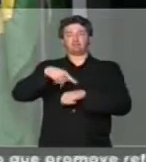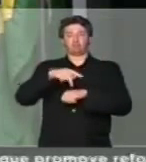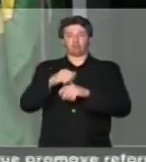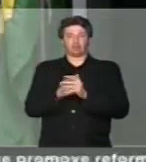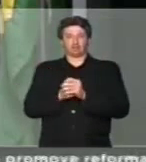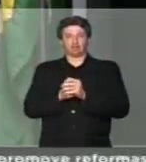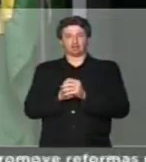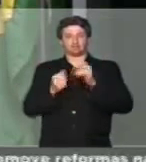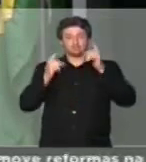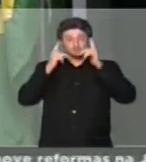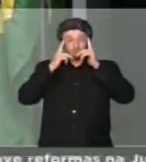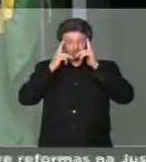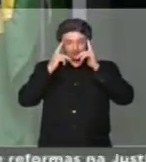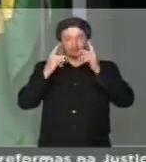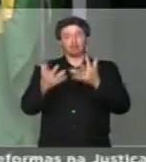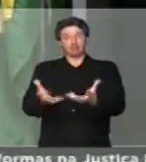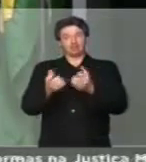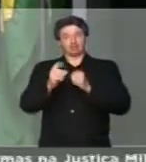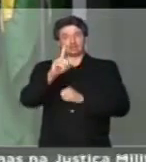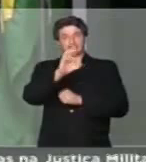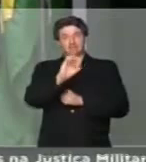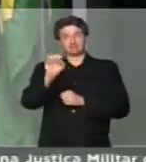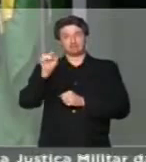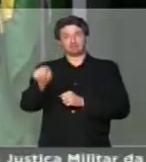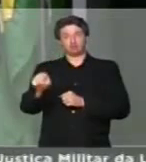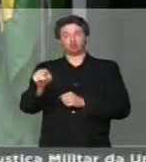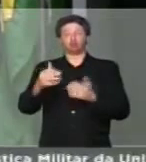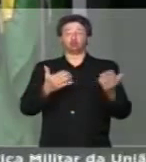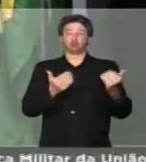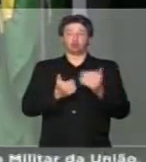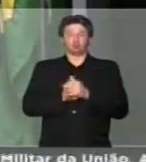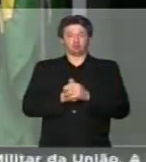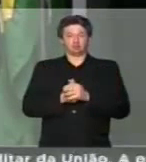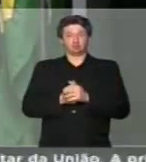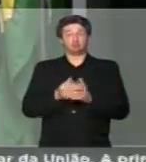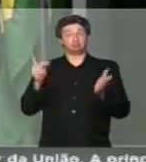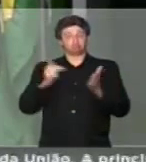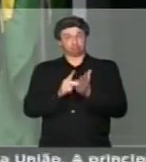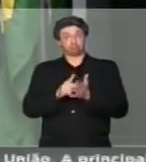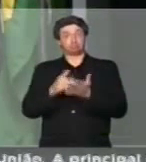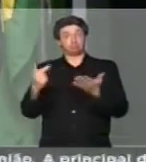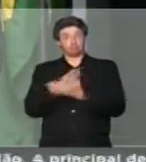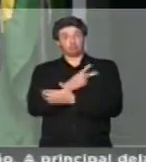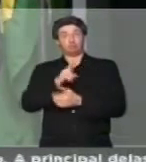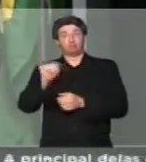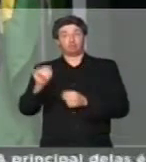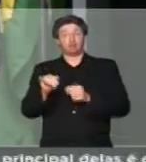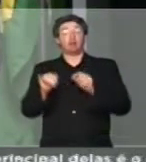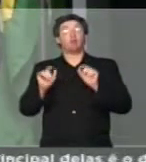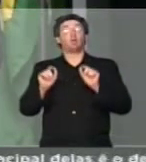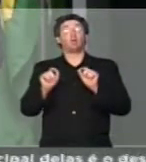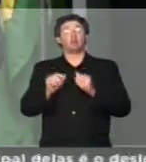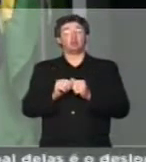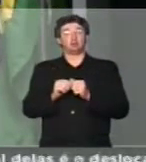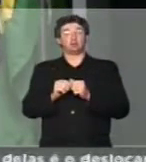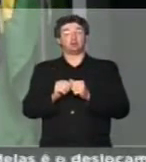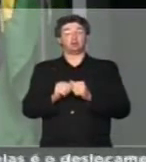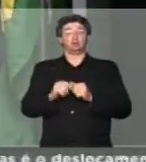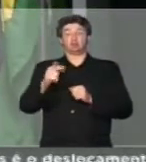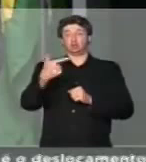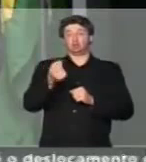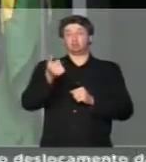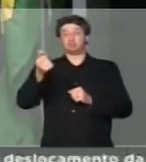Ciência Sem Fronteiras prometeu atender 100 mil jovens brasileiros. O que de fato vai acontecer é que em